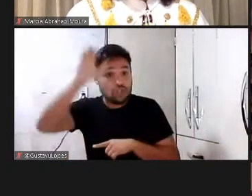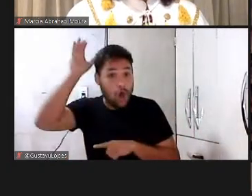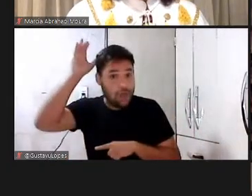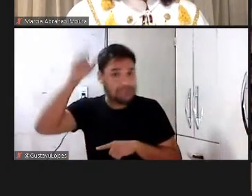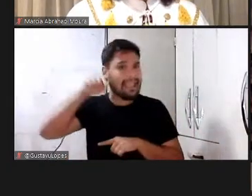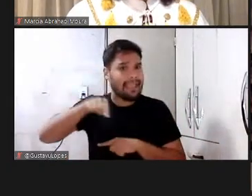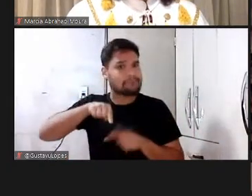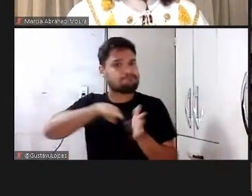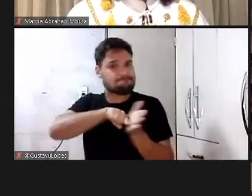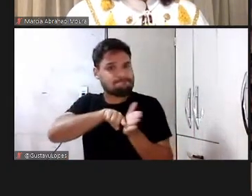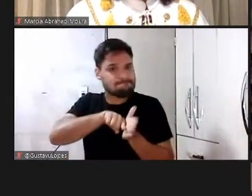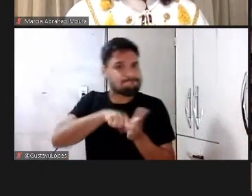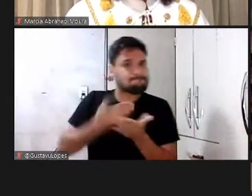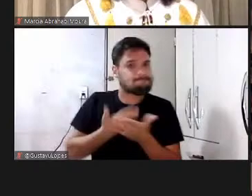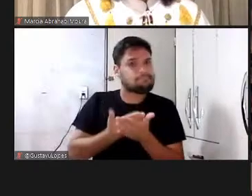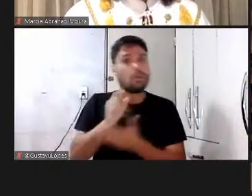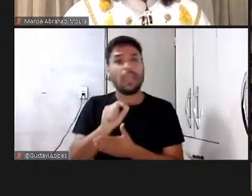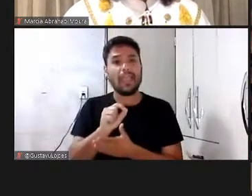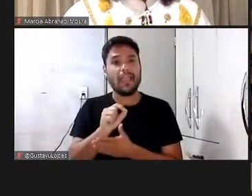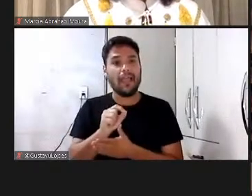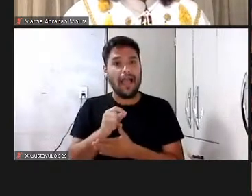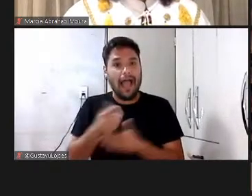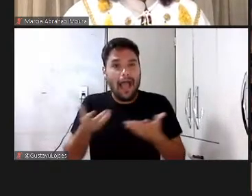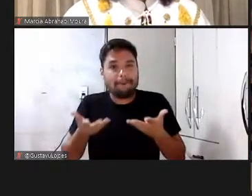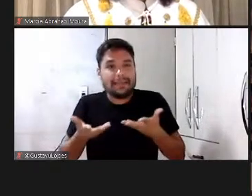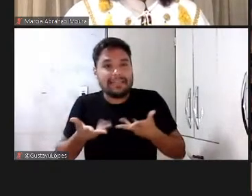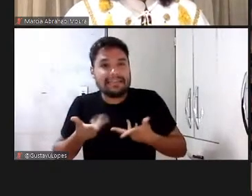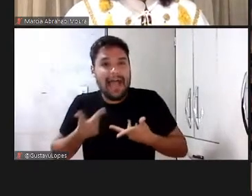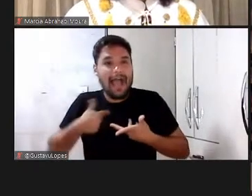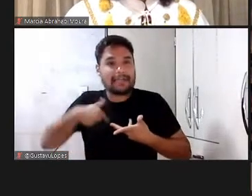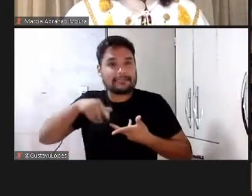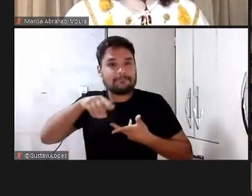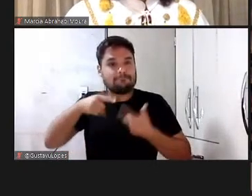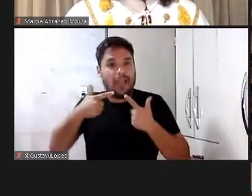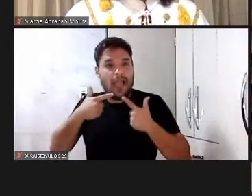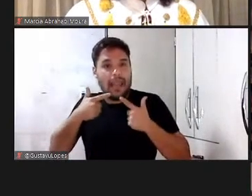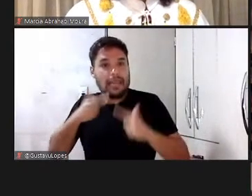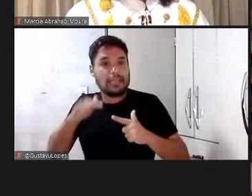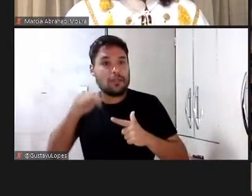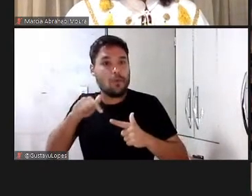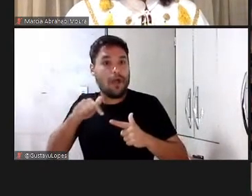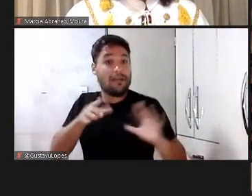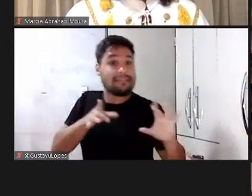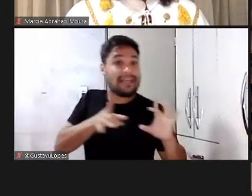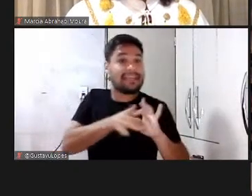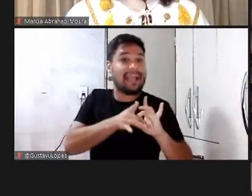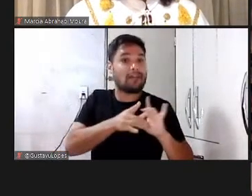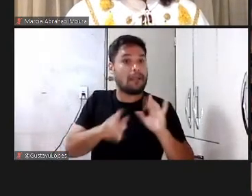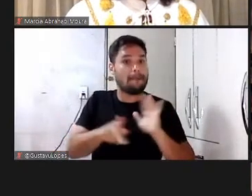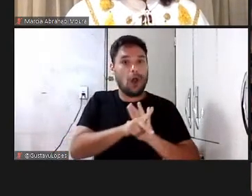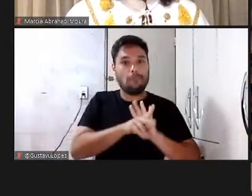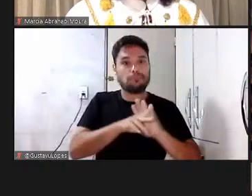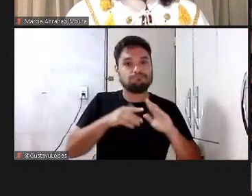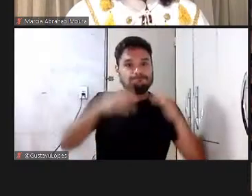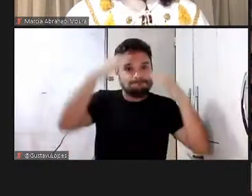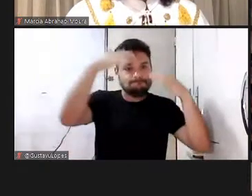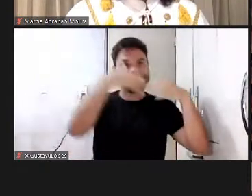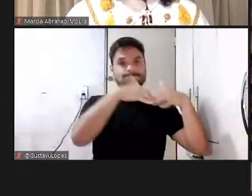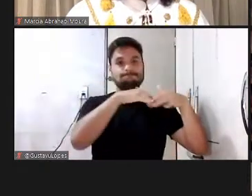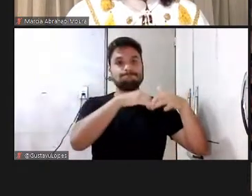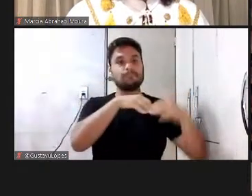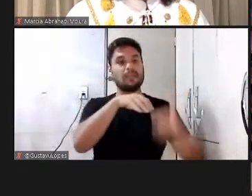que a habilidade de gerar as sentenças da língua era determinada por um componente inato da mente, a faculdade de